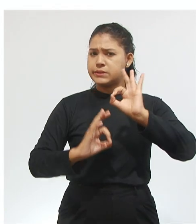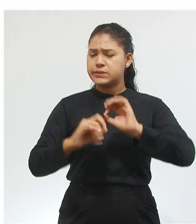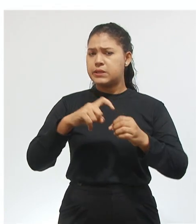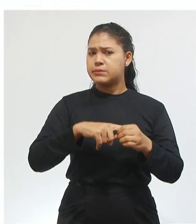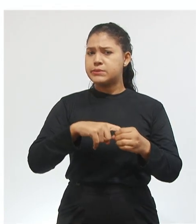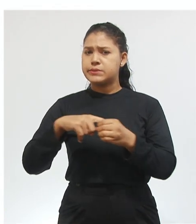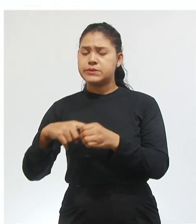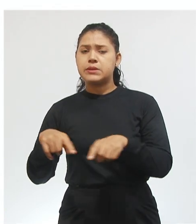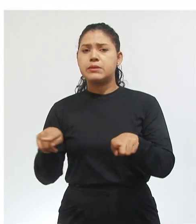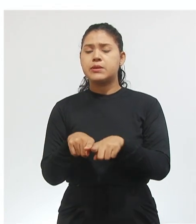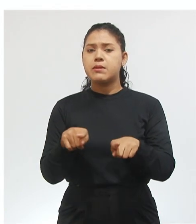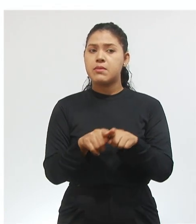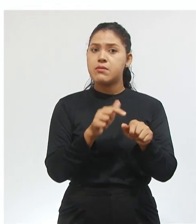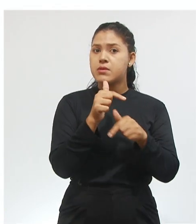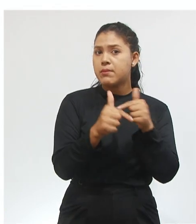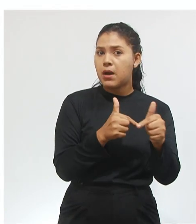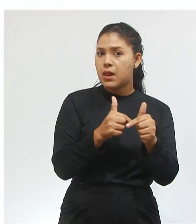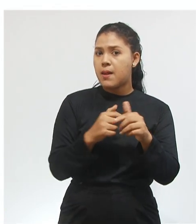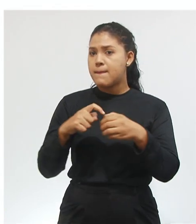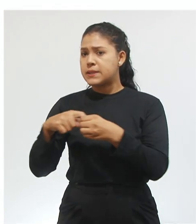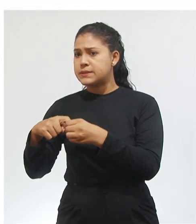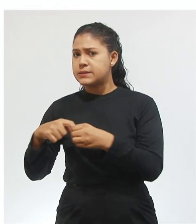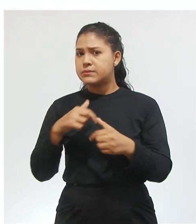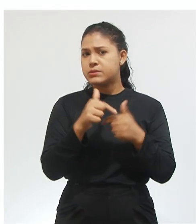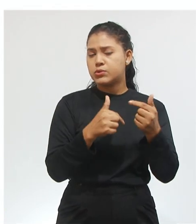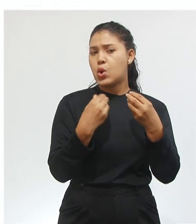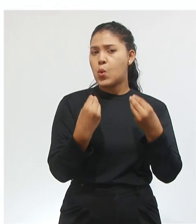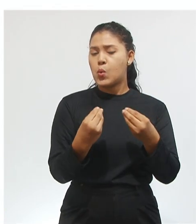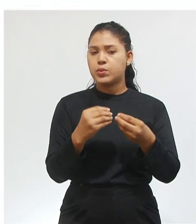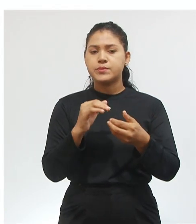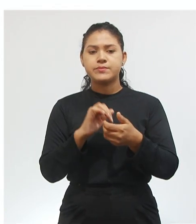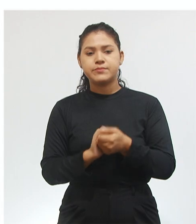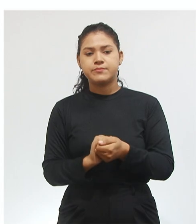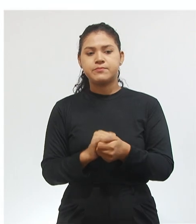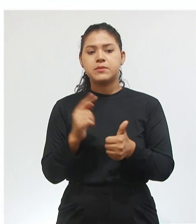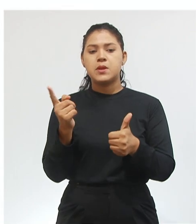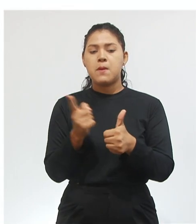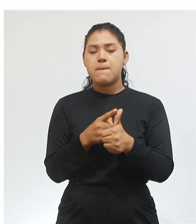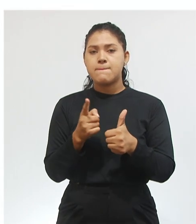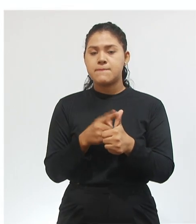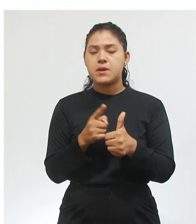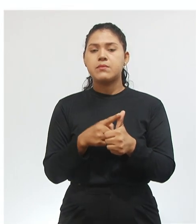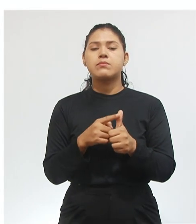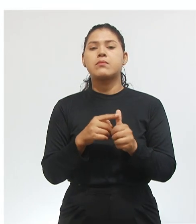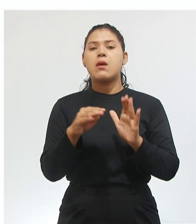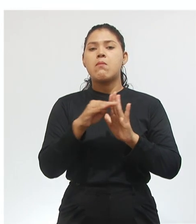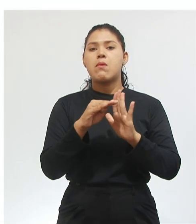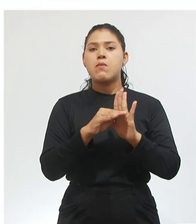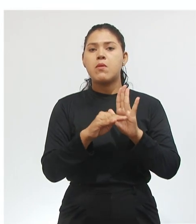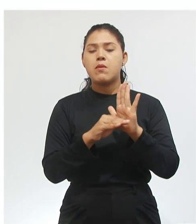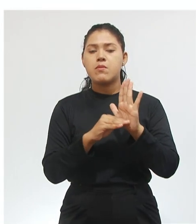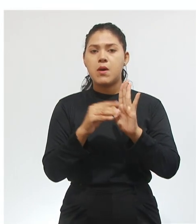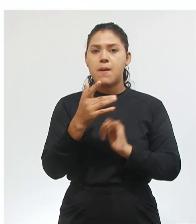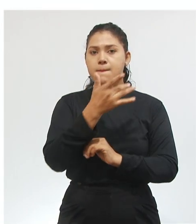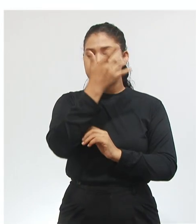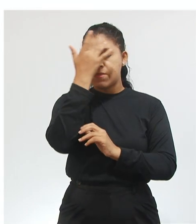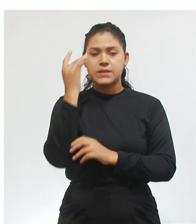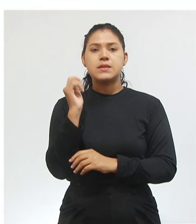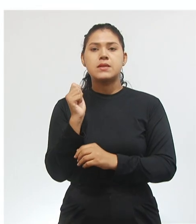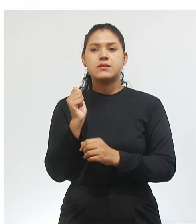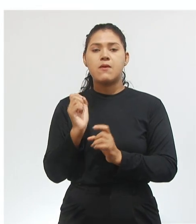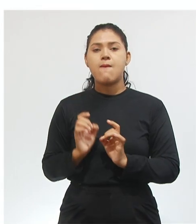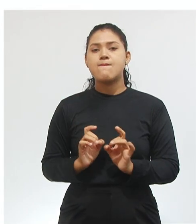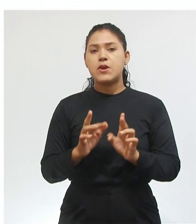atividades principais aí nós temos rede de fornecedores e parceiros que ajudam a empresa a